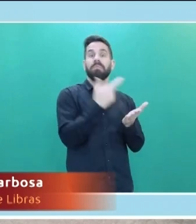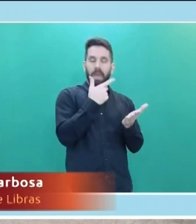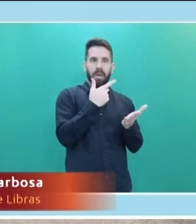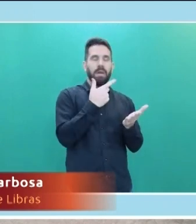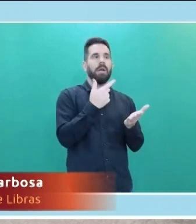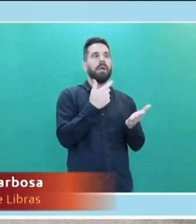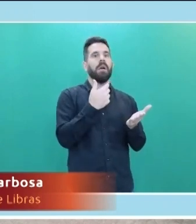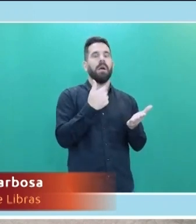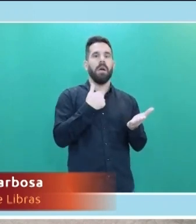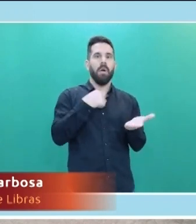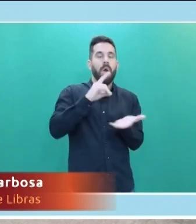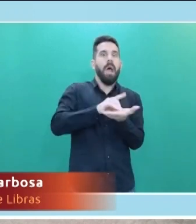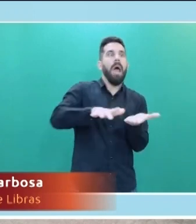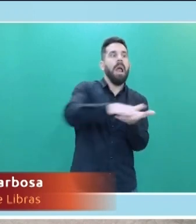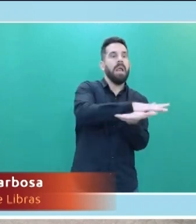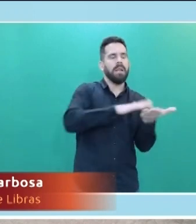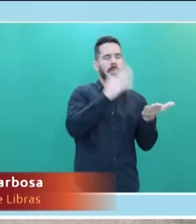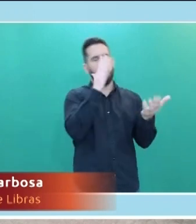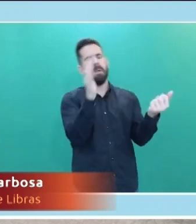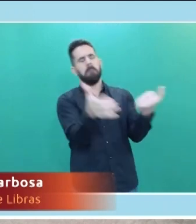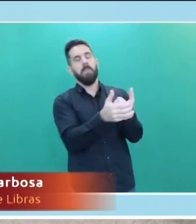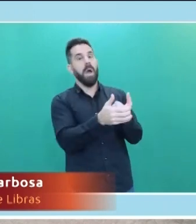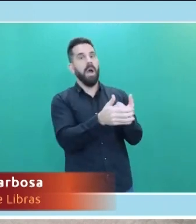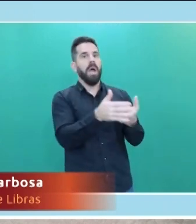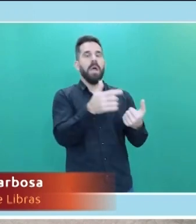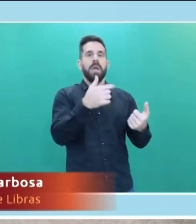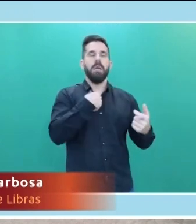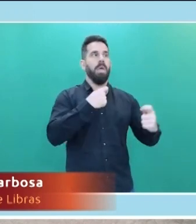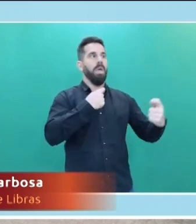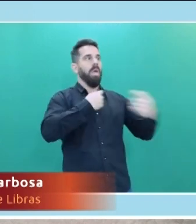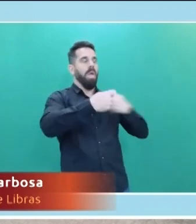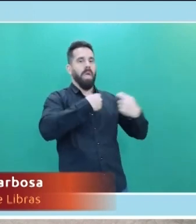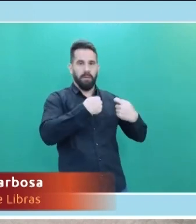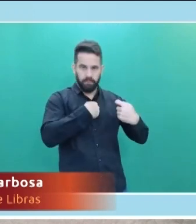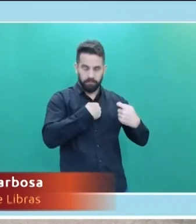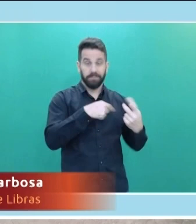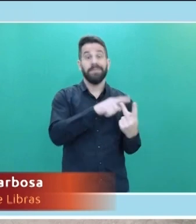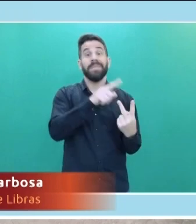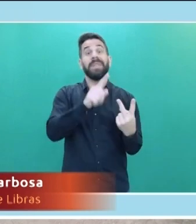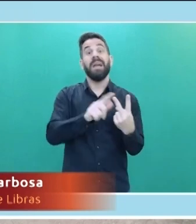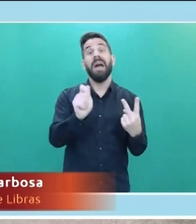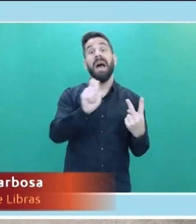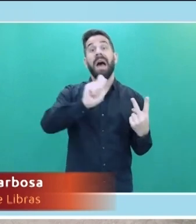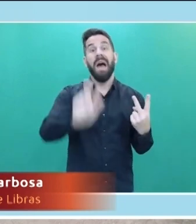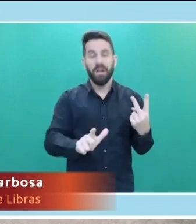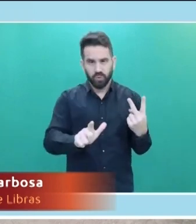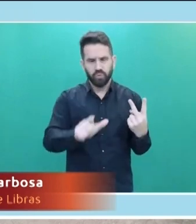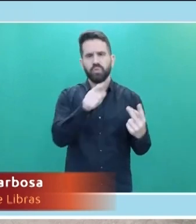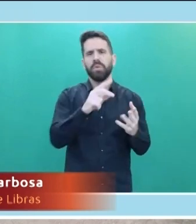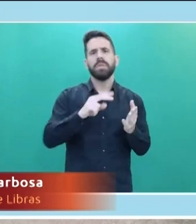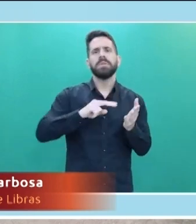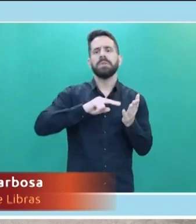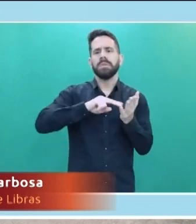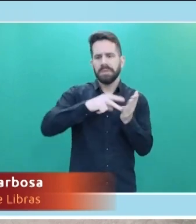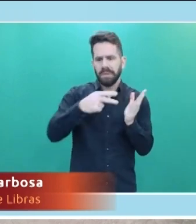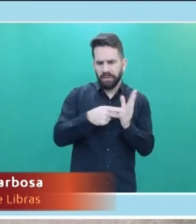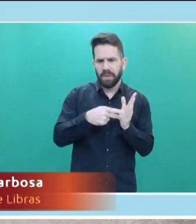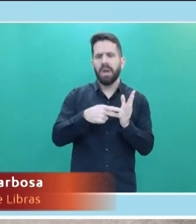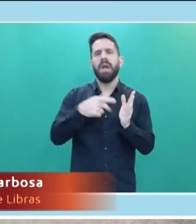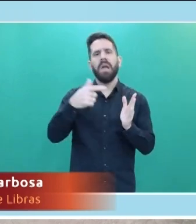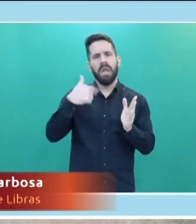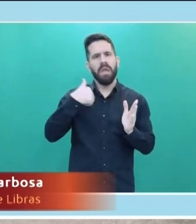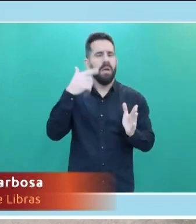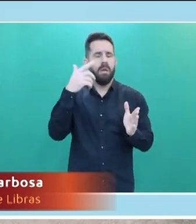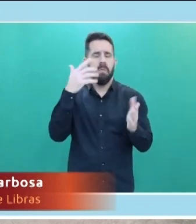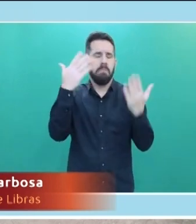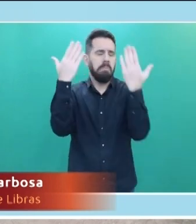mundo não deixam você ver. E a Blue Pill, a pílula azul, você continuaria imerso dentro dessa mentira, digamos,